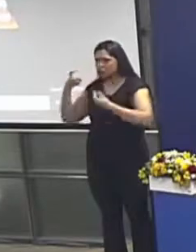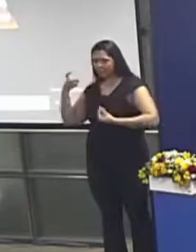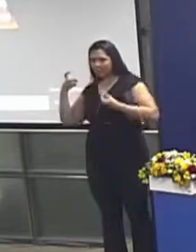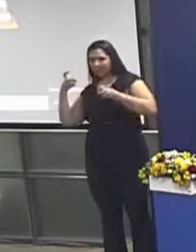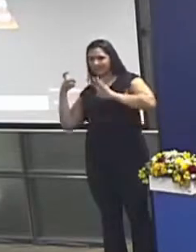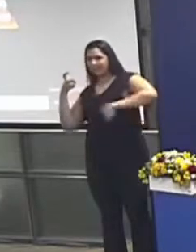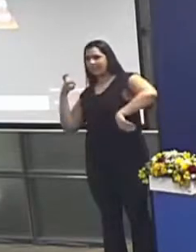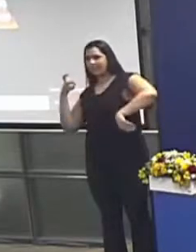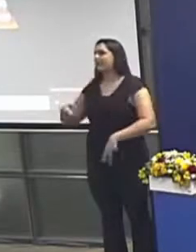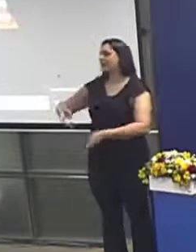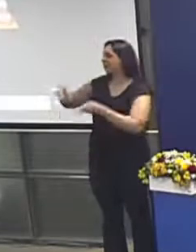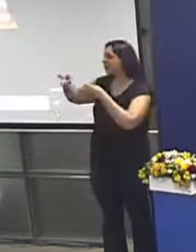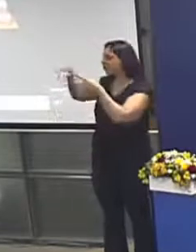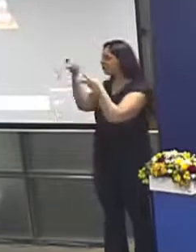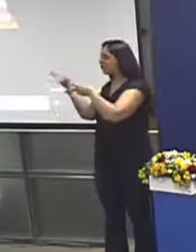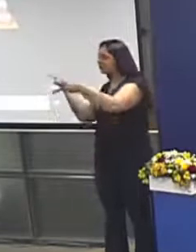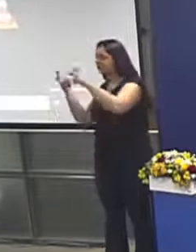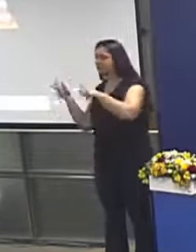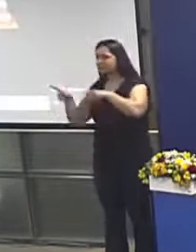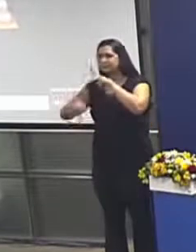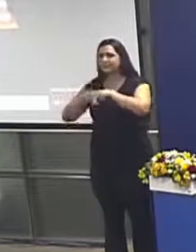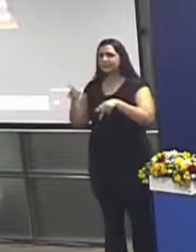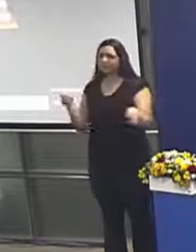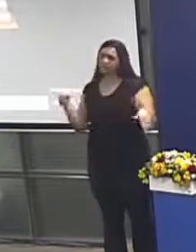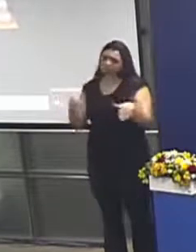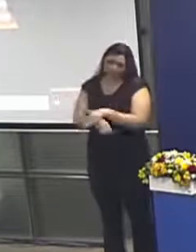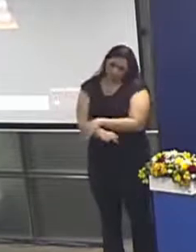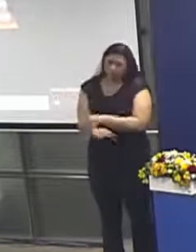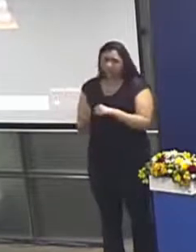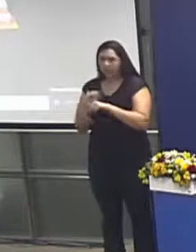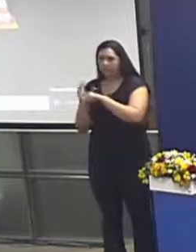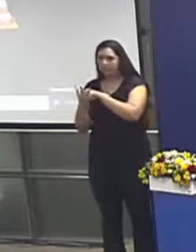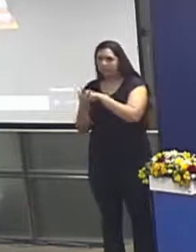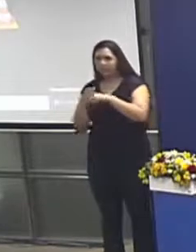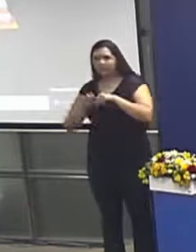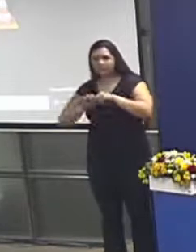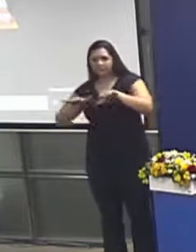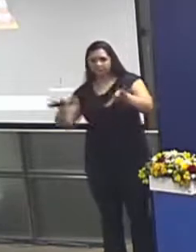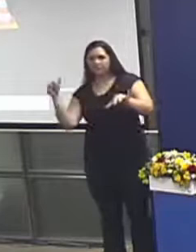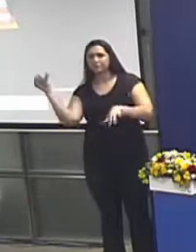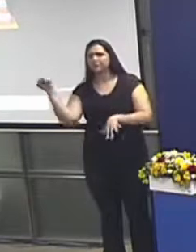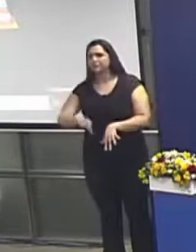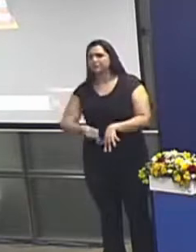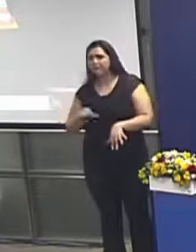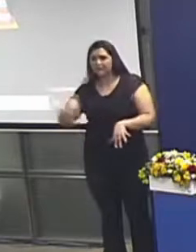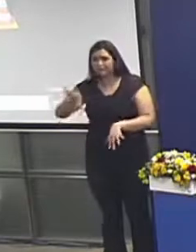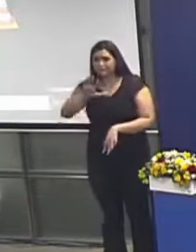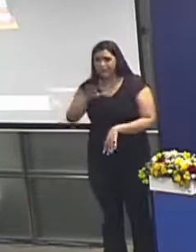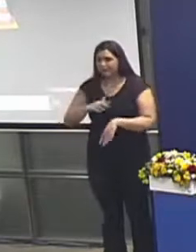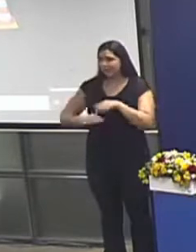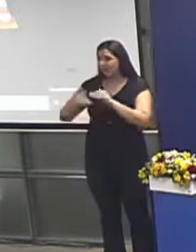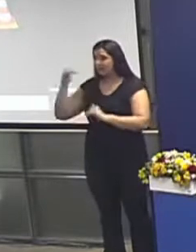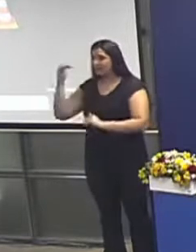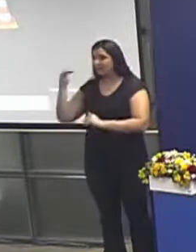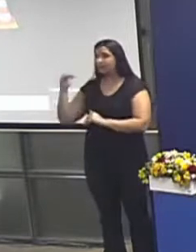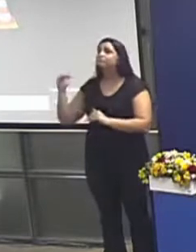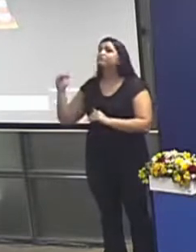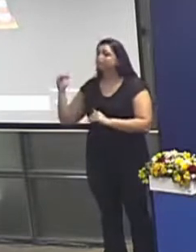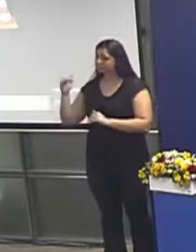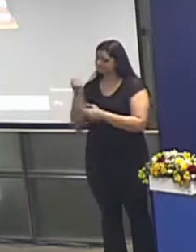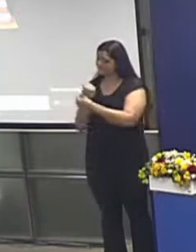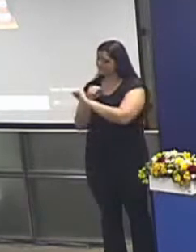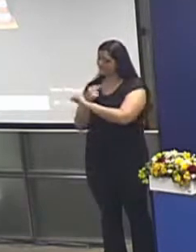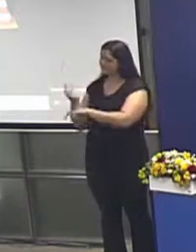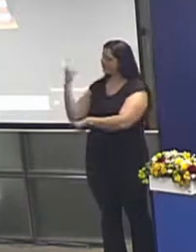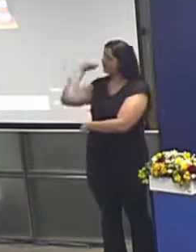vida. Neoliberalismo, o povo foi à lona. O vírus do fascismo pior que o corona. O Brasil vem assim desde a